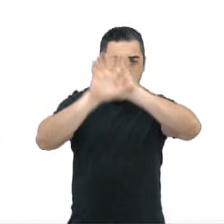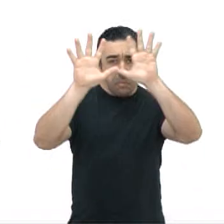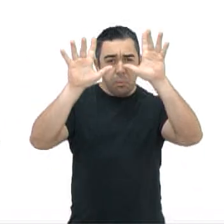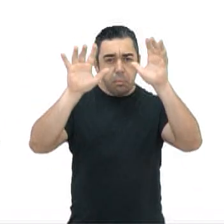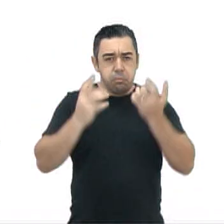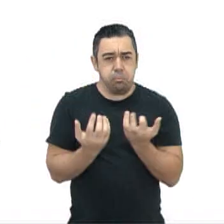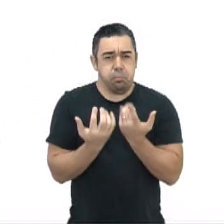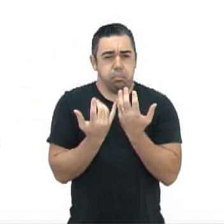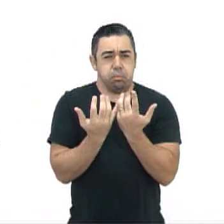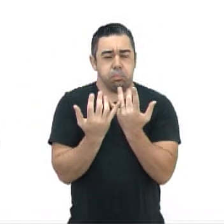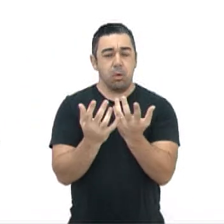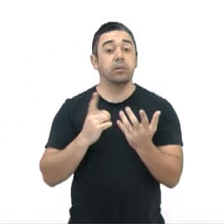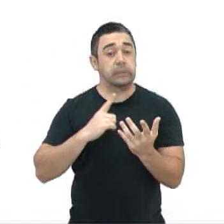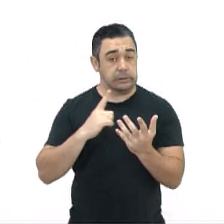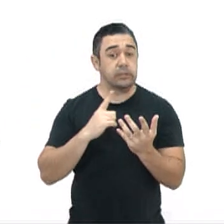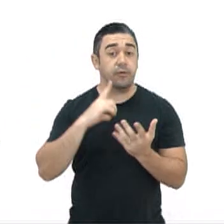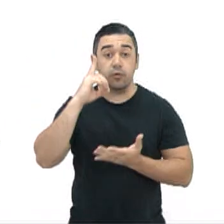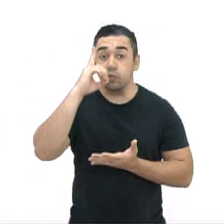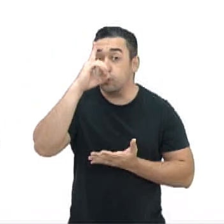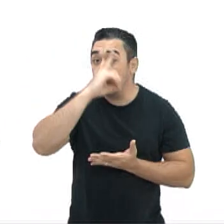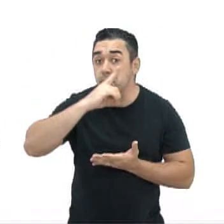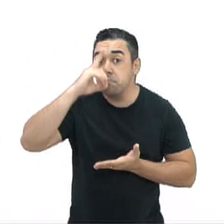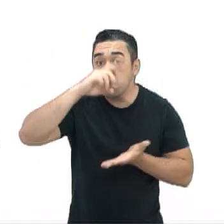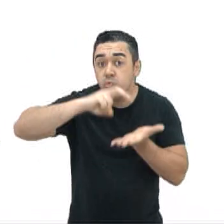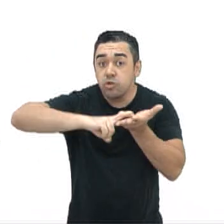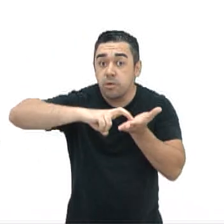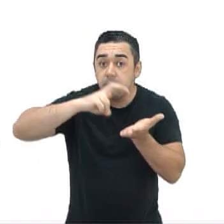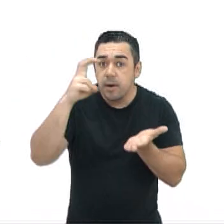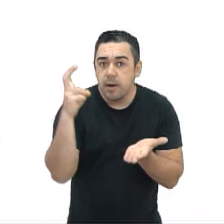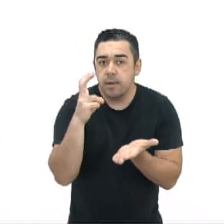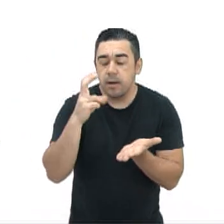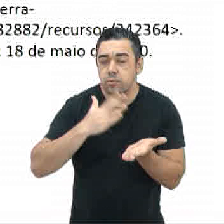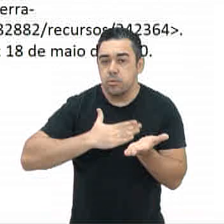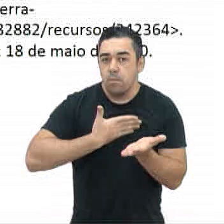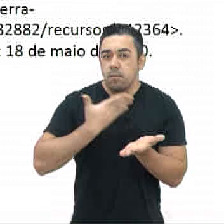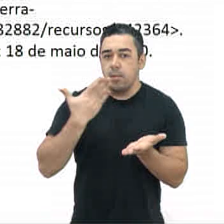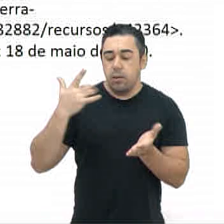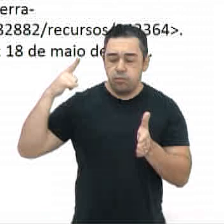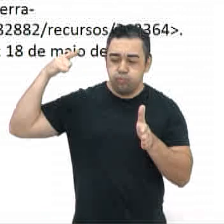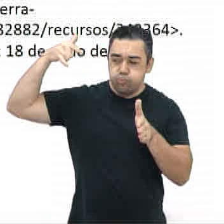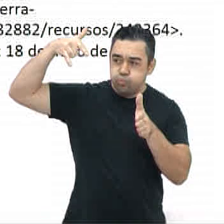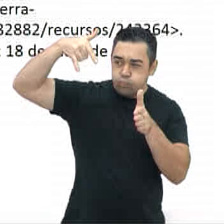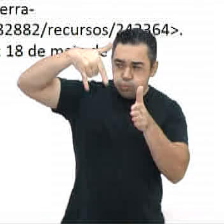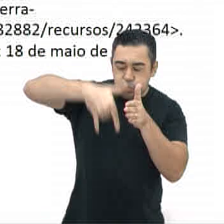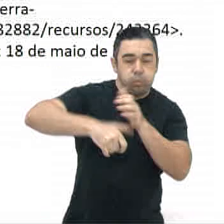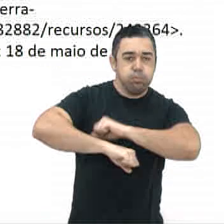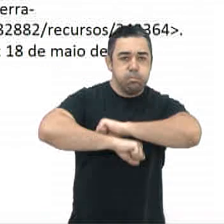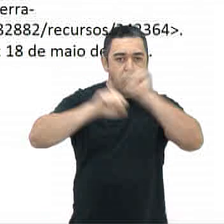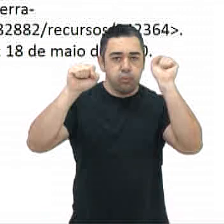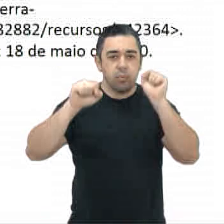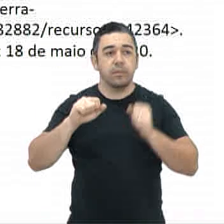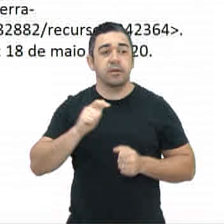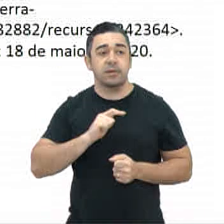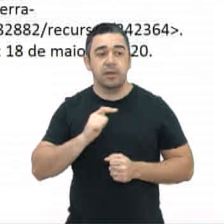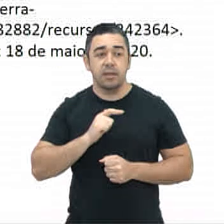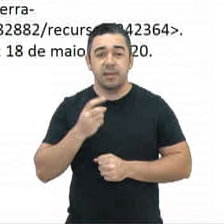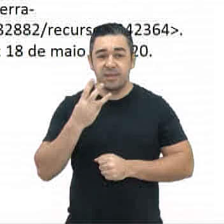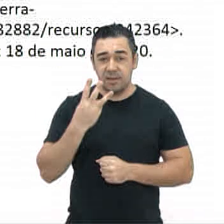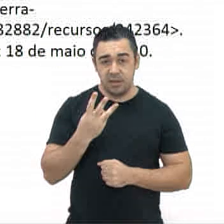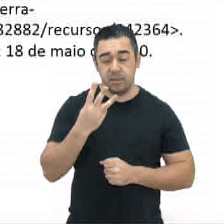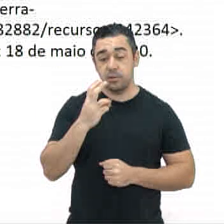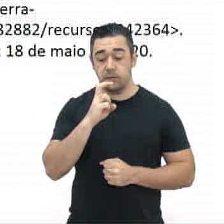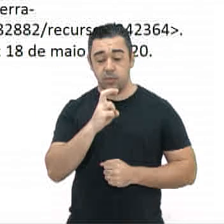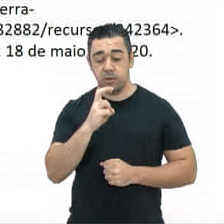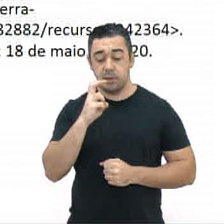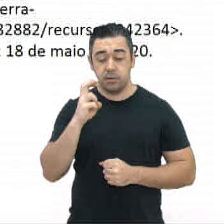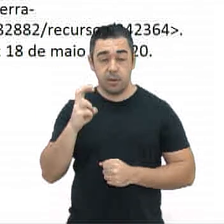dezembro de 1941, foi um ataque num domingo bem cedinho, um ataque surpresa, envolveu mais de